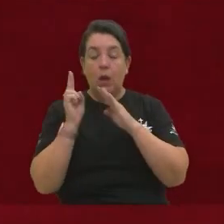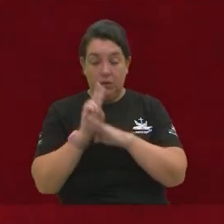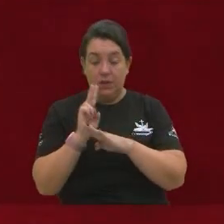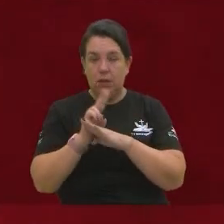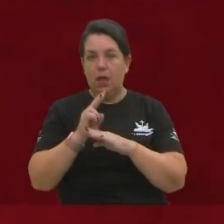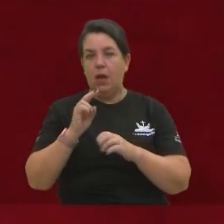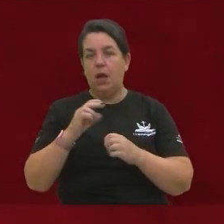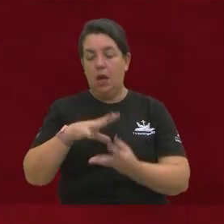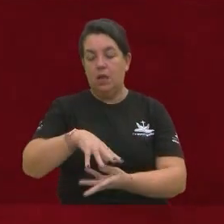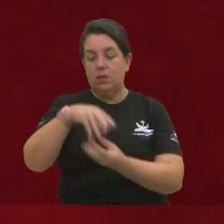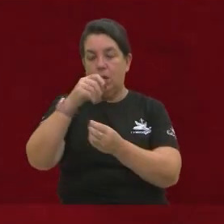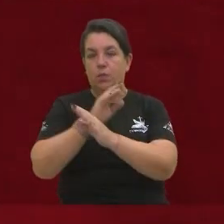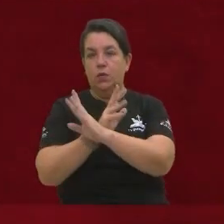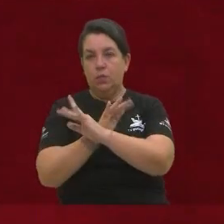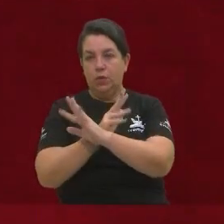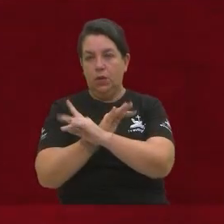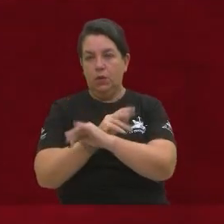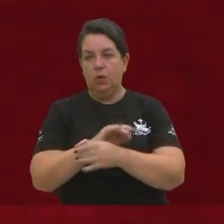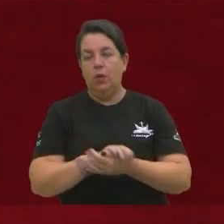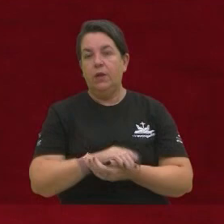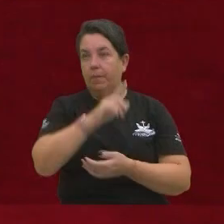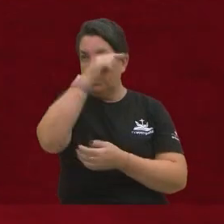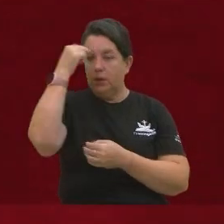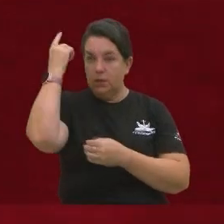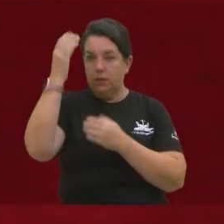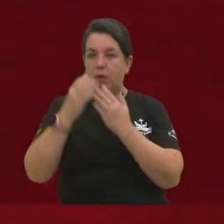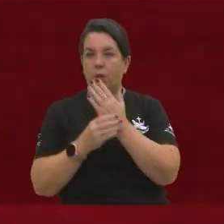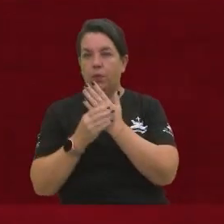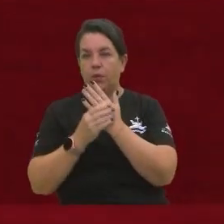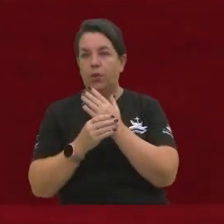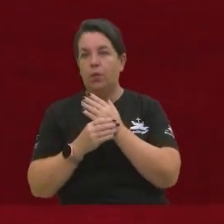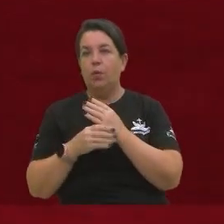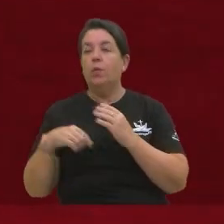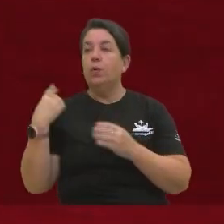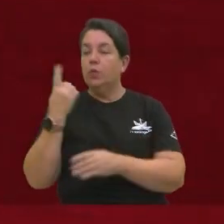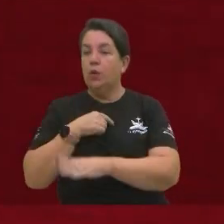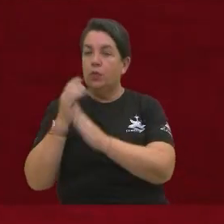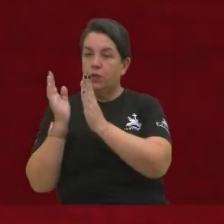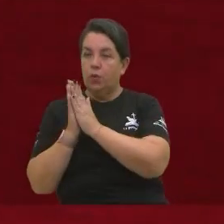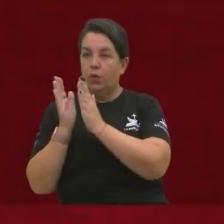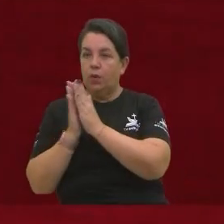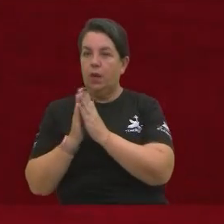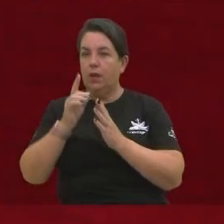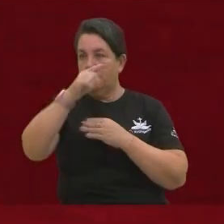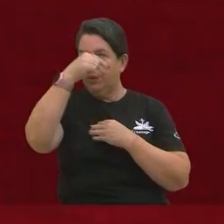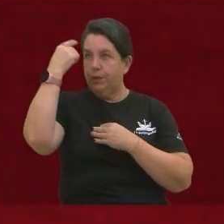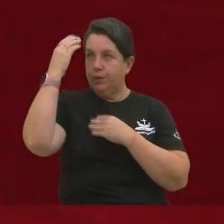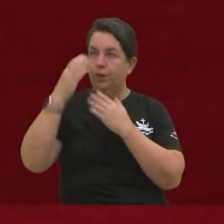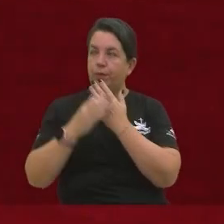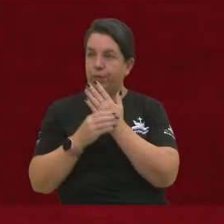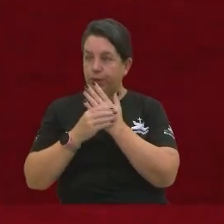almas do purgatório. São Pio, rogai por nós. São